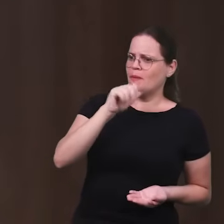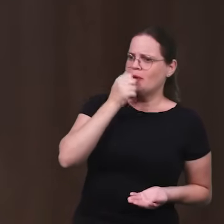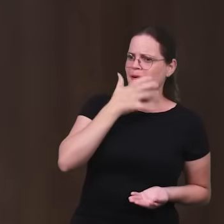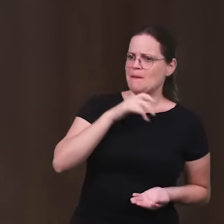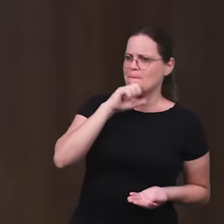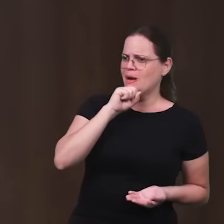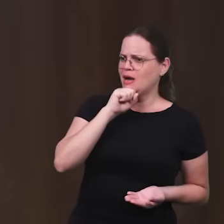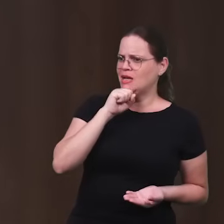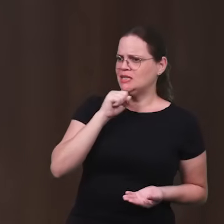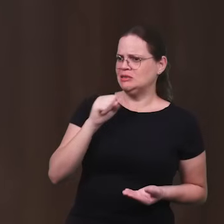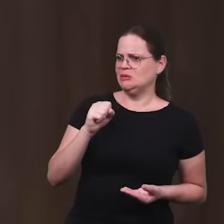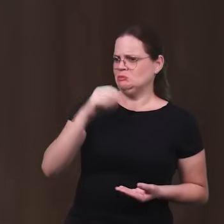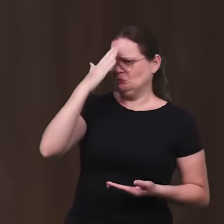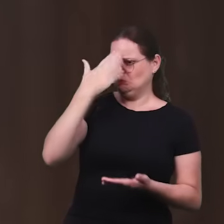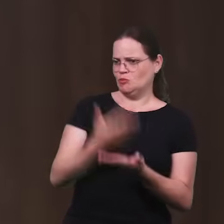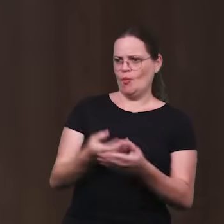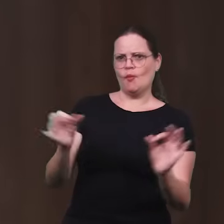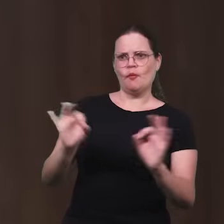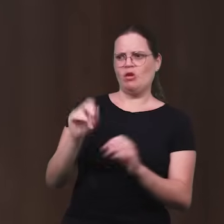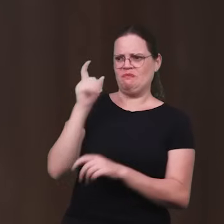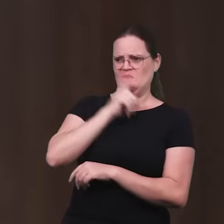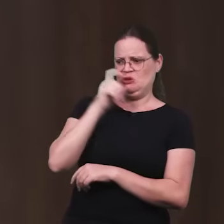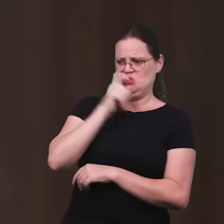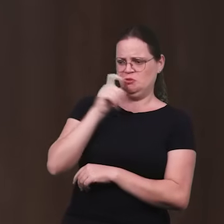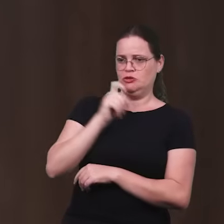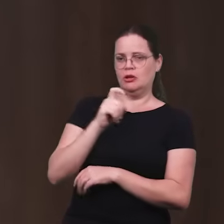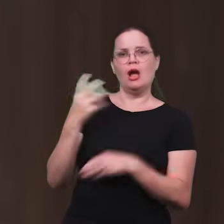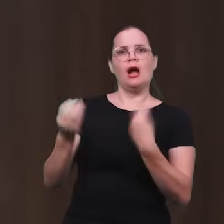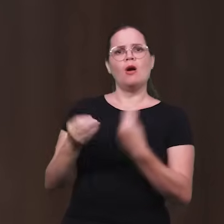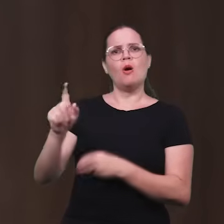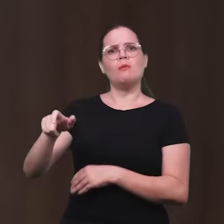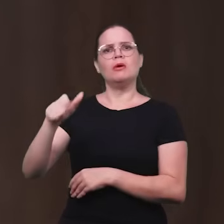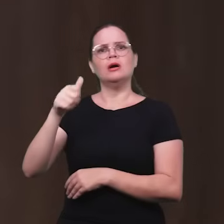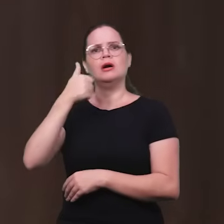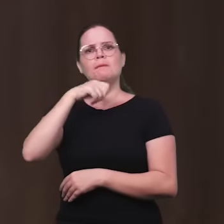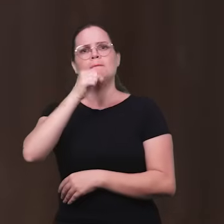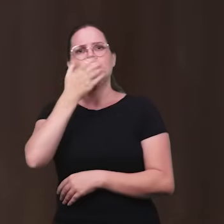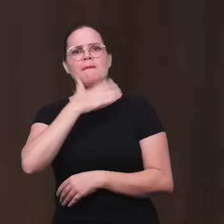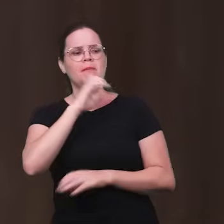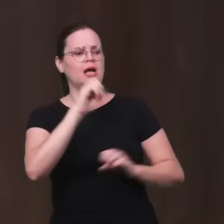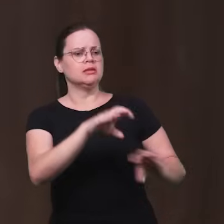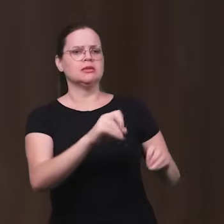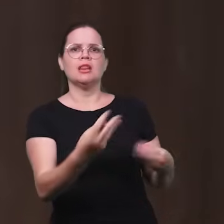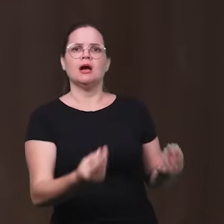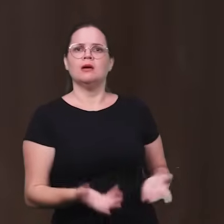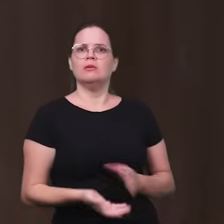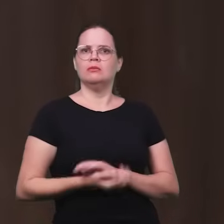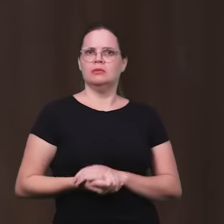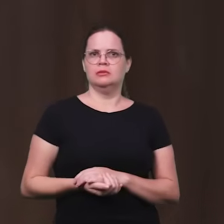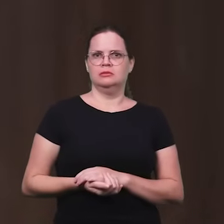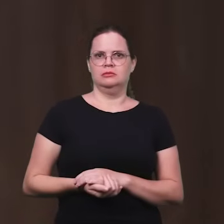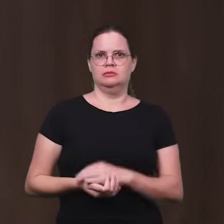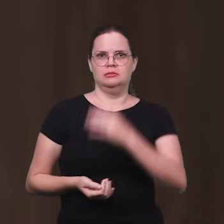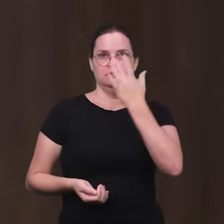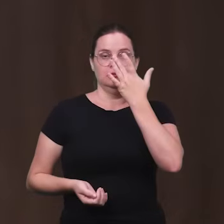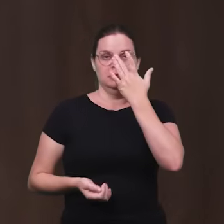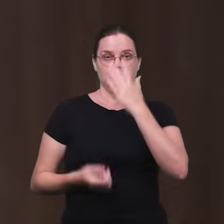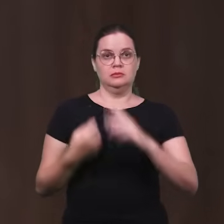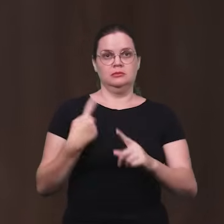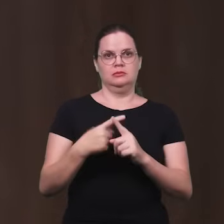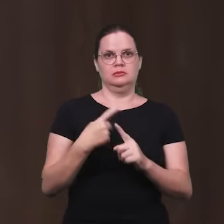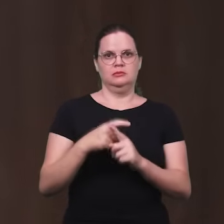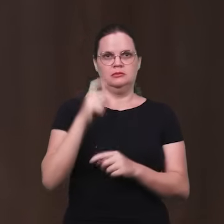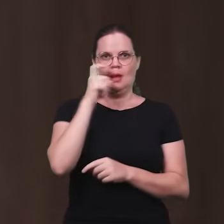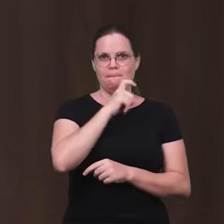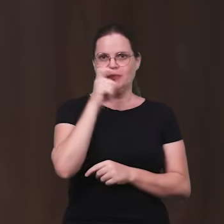alguma coisa? Aí eu acho que é importante separar. A mentira pode ser um ato ou pode